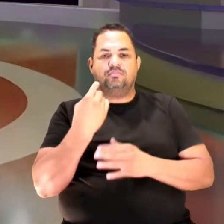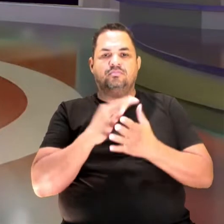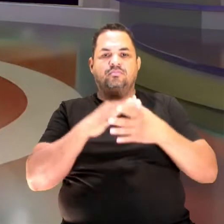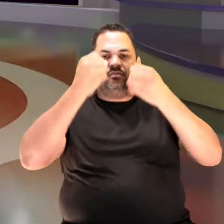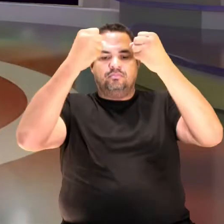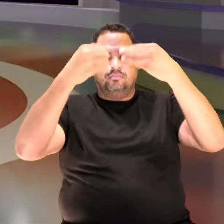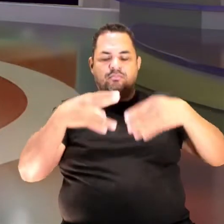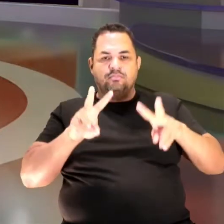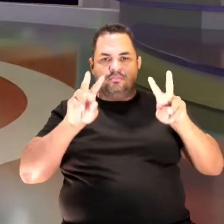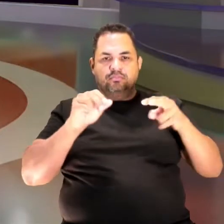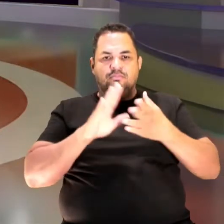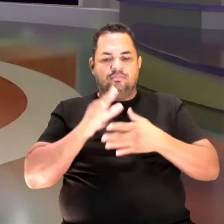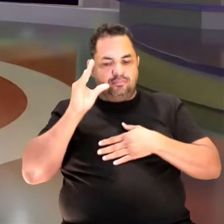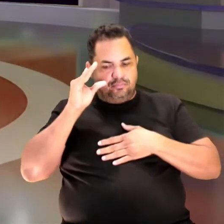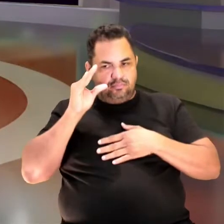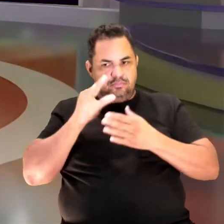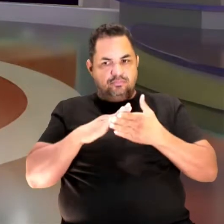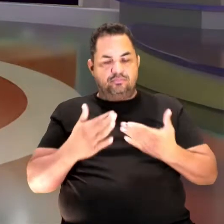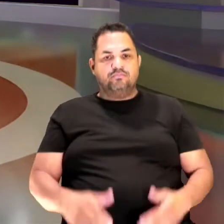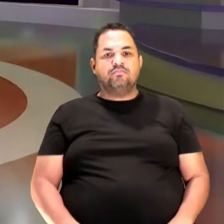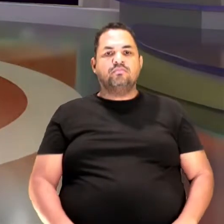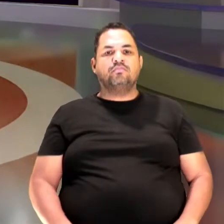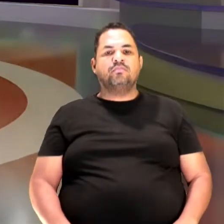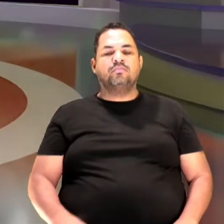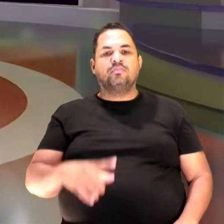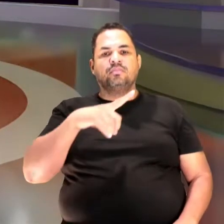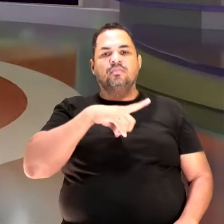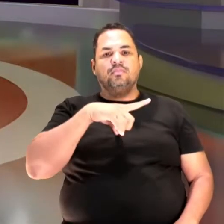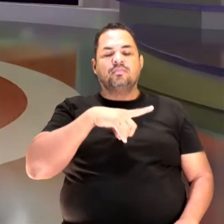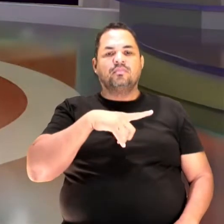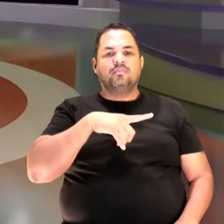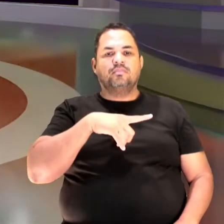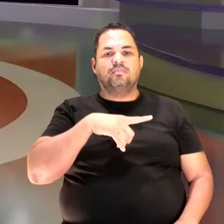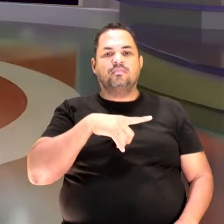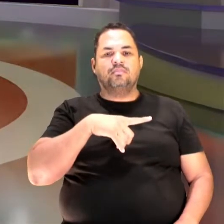bem interessante. Hoje vai ter